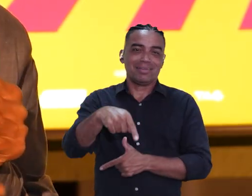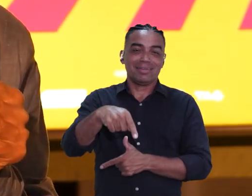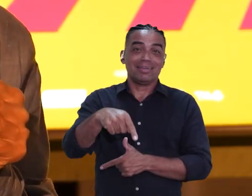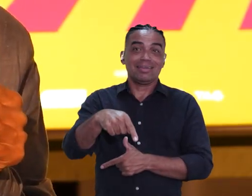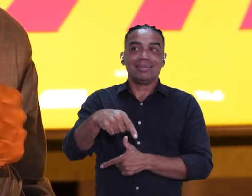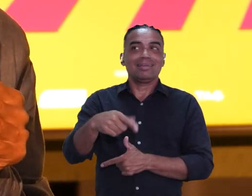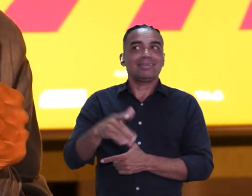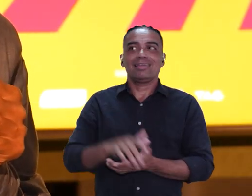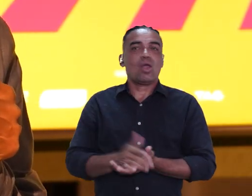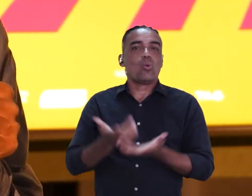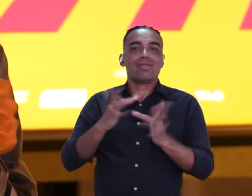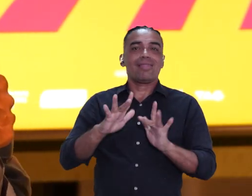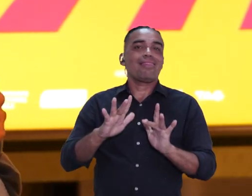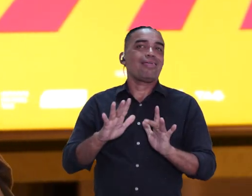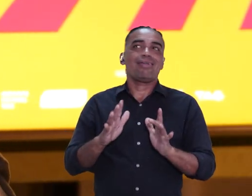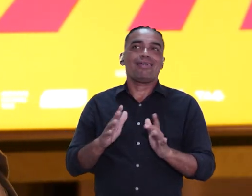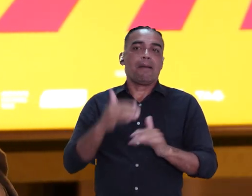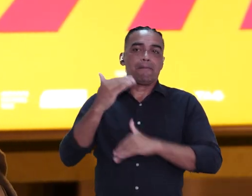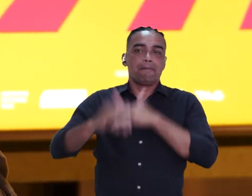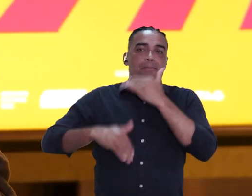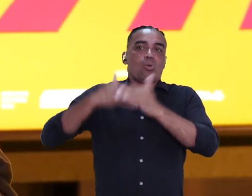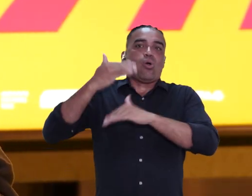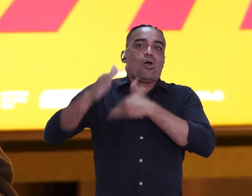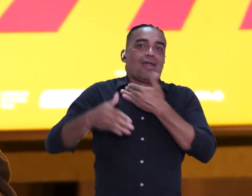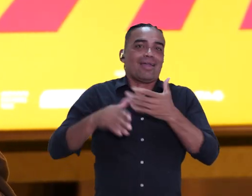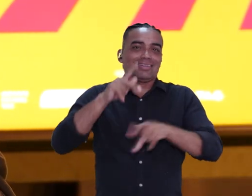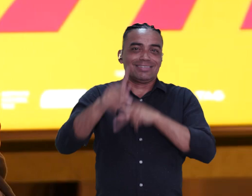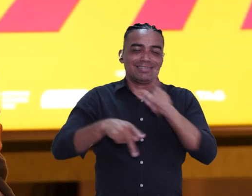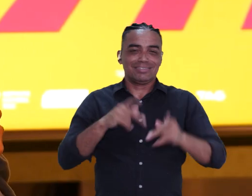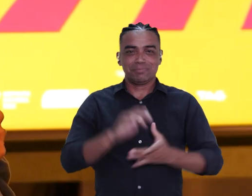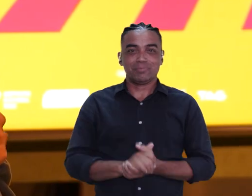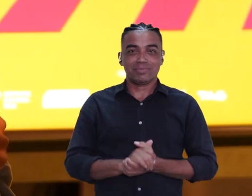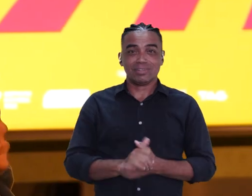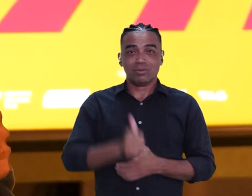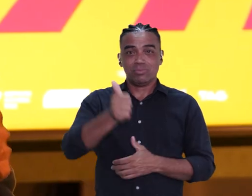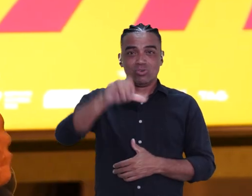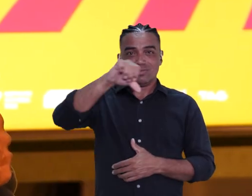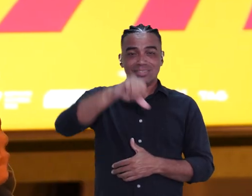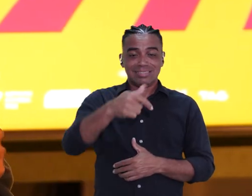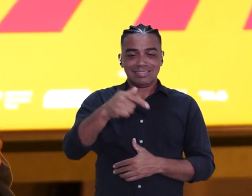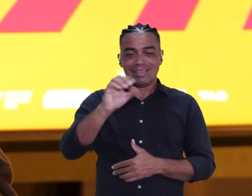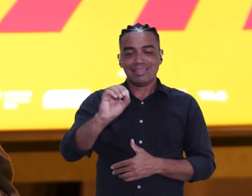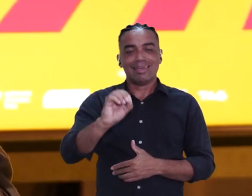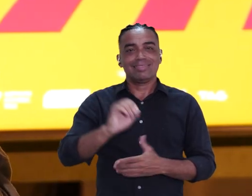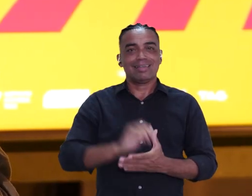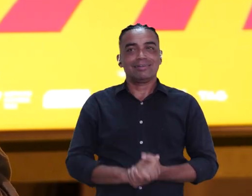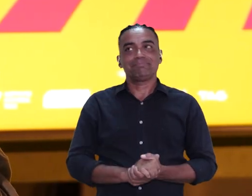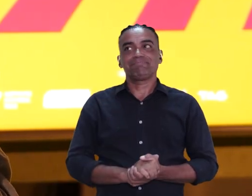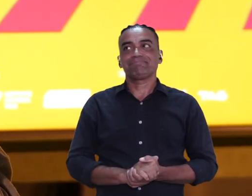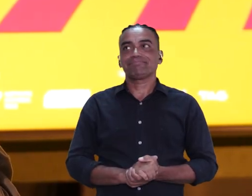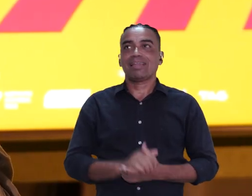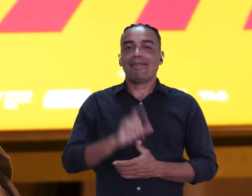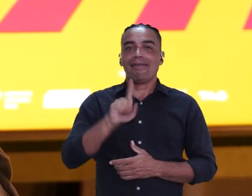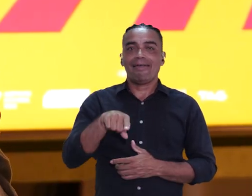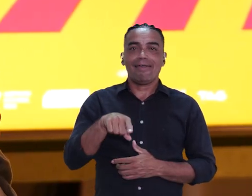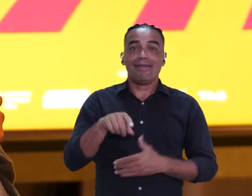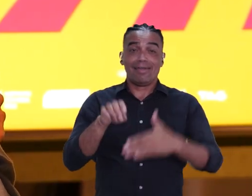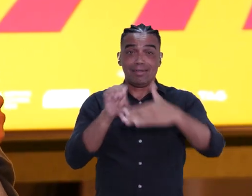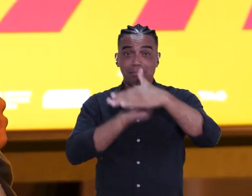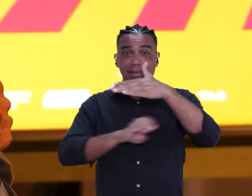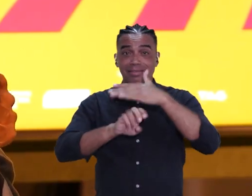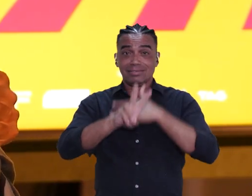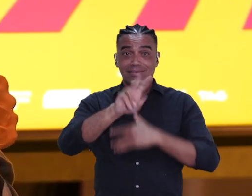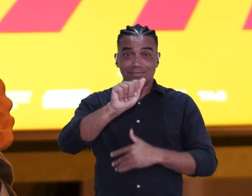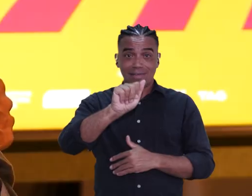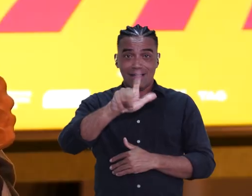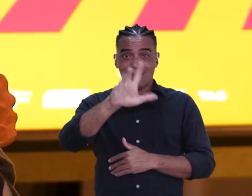do progresso, né? E aí, para concluir, em 1970, a Companhia Vale